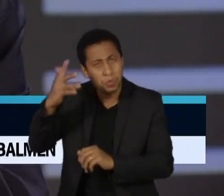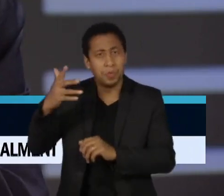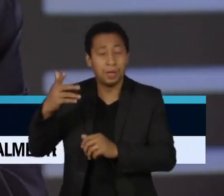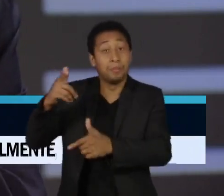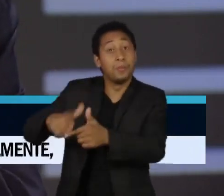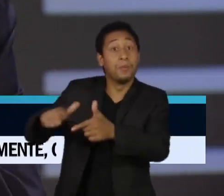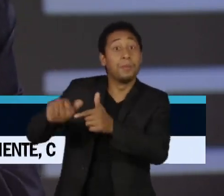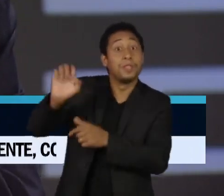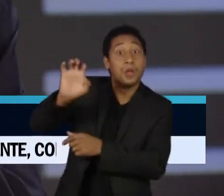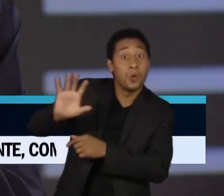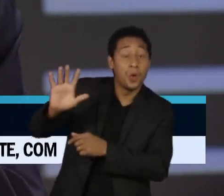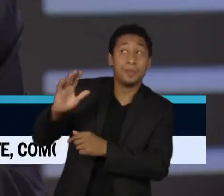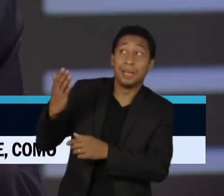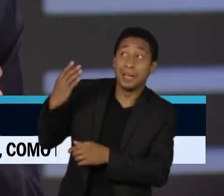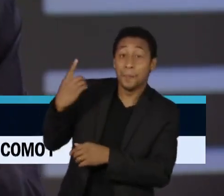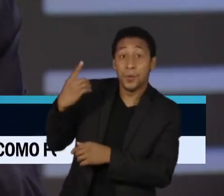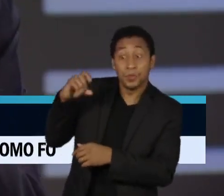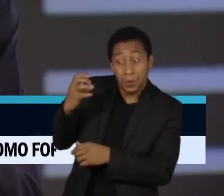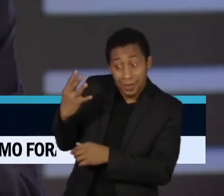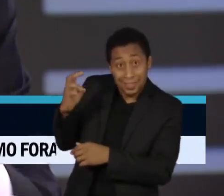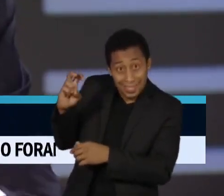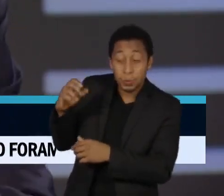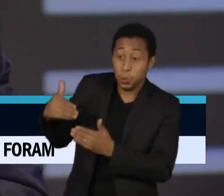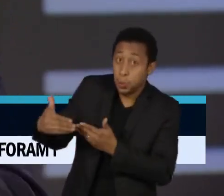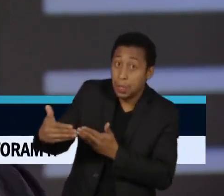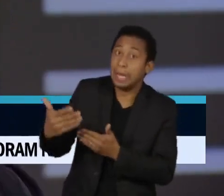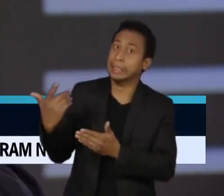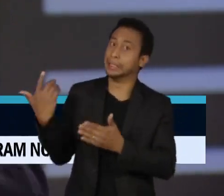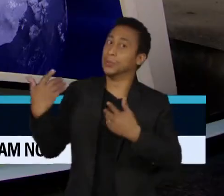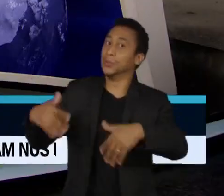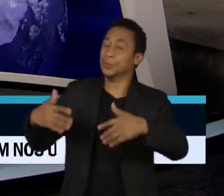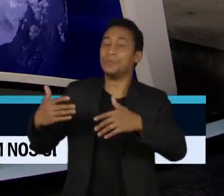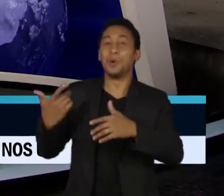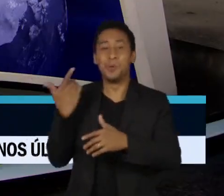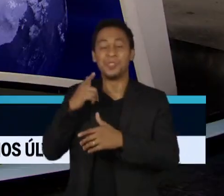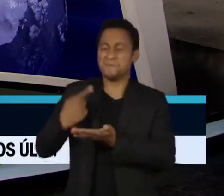1945. Aí será uma vitória diplomática fantástica, mas é uma questão muito complicada.